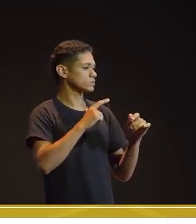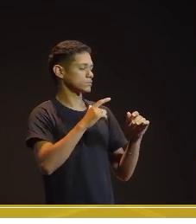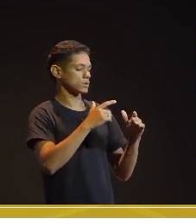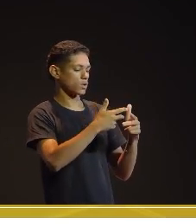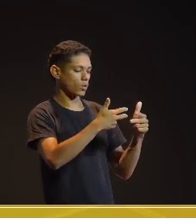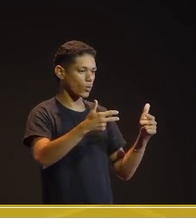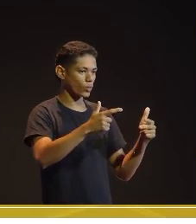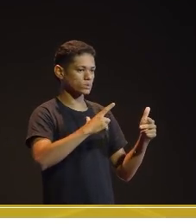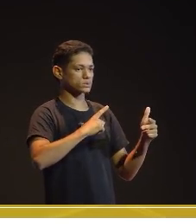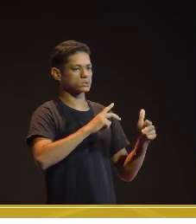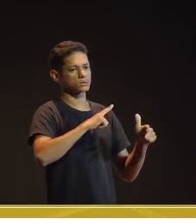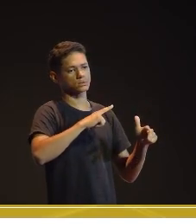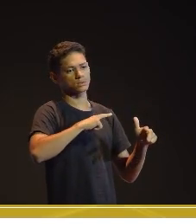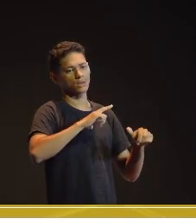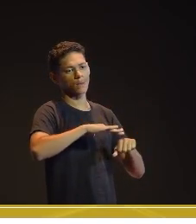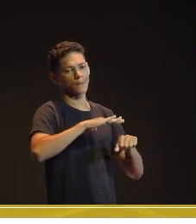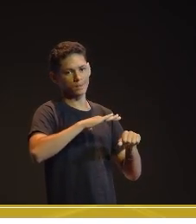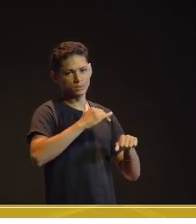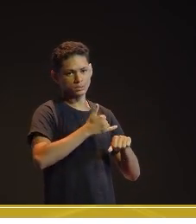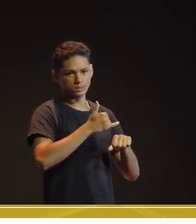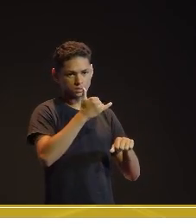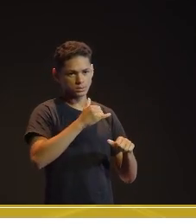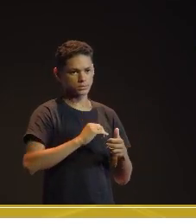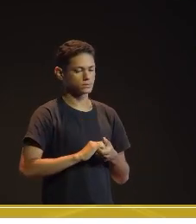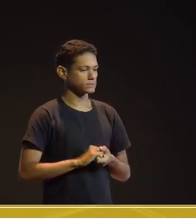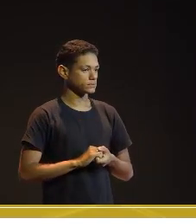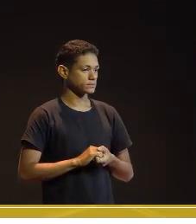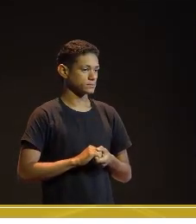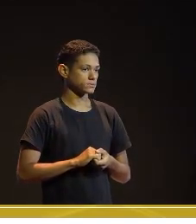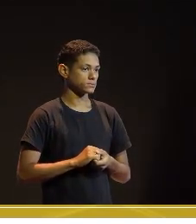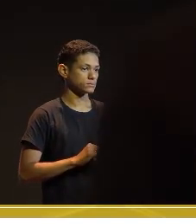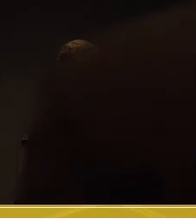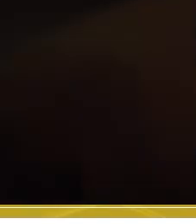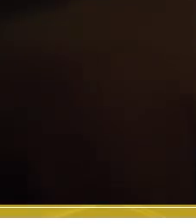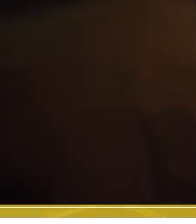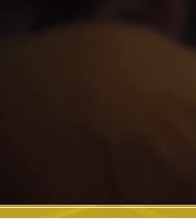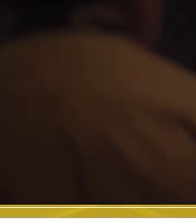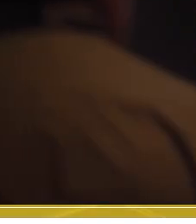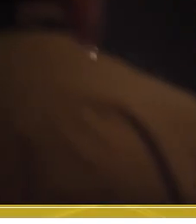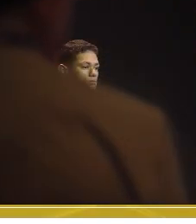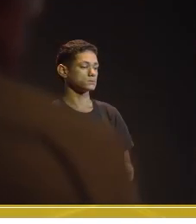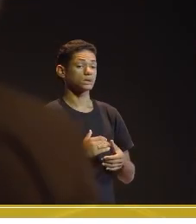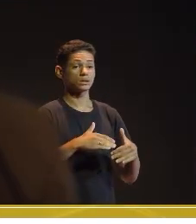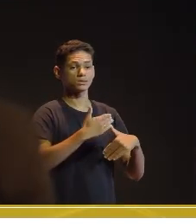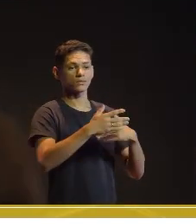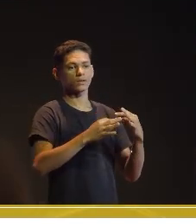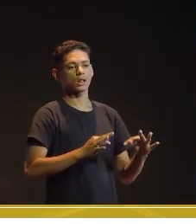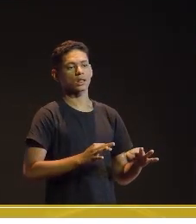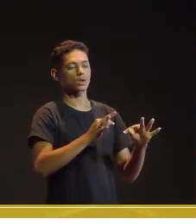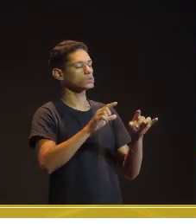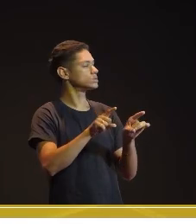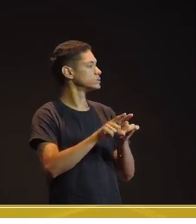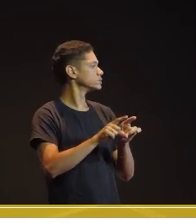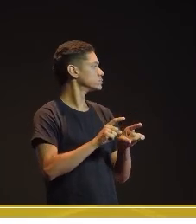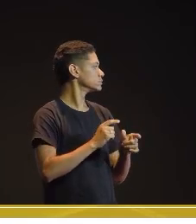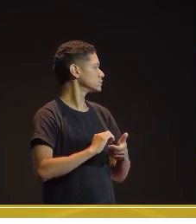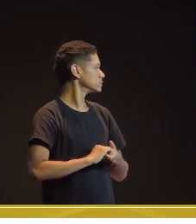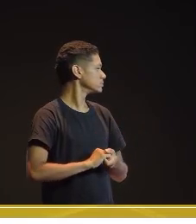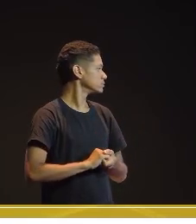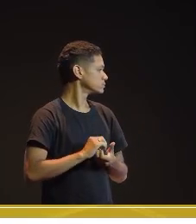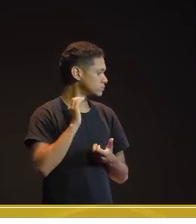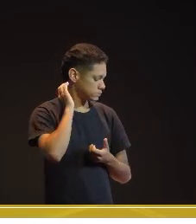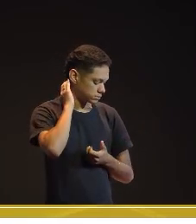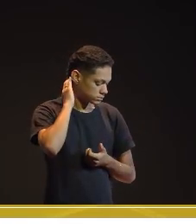telhados e nossa geração distribuída interajam com a rede elétrica. Então, a Mola Mola nasceu para desenvolver tecnologia, demandas próprias